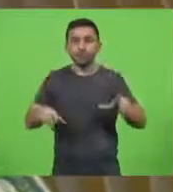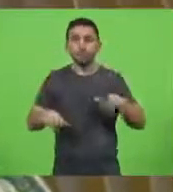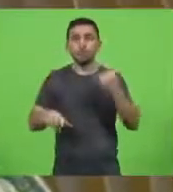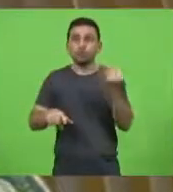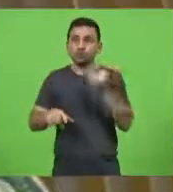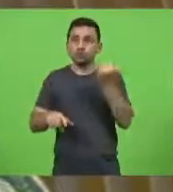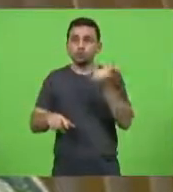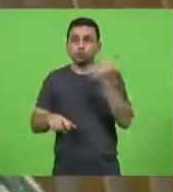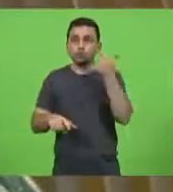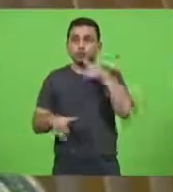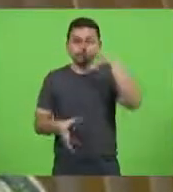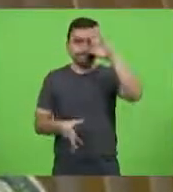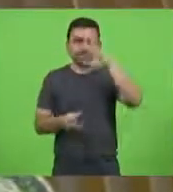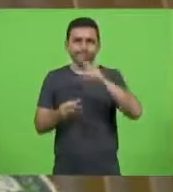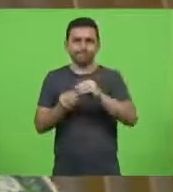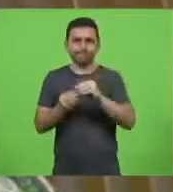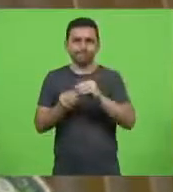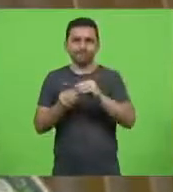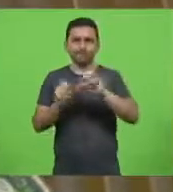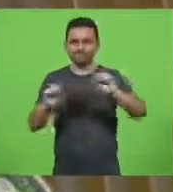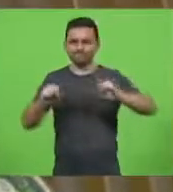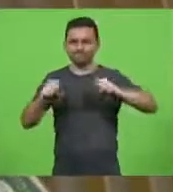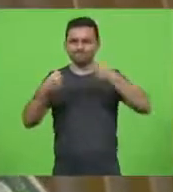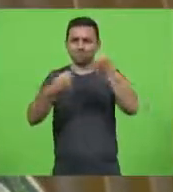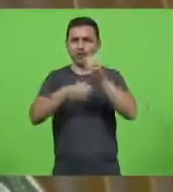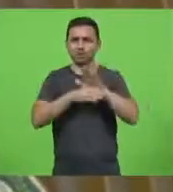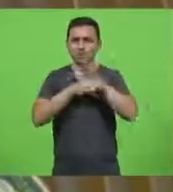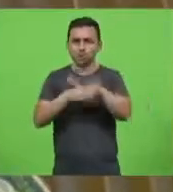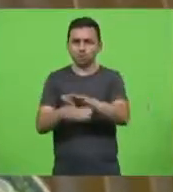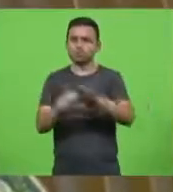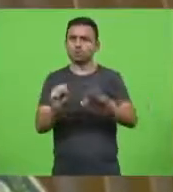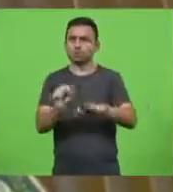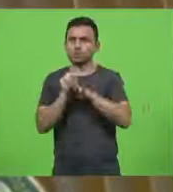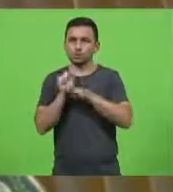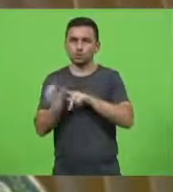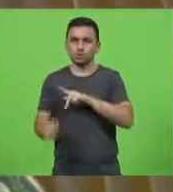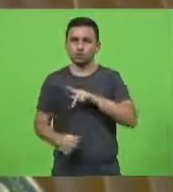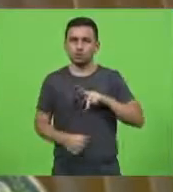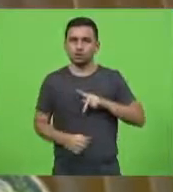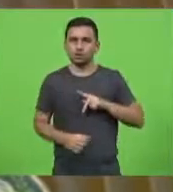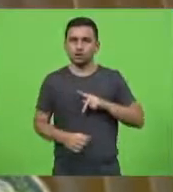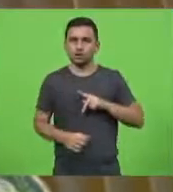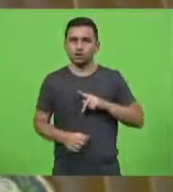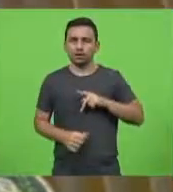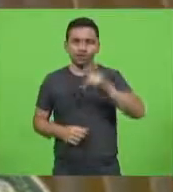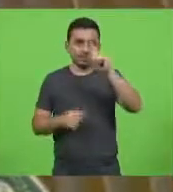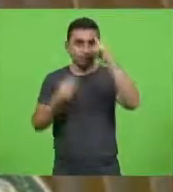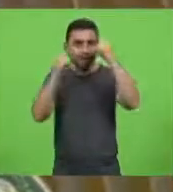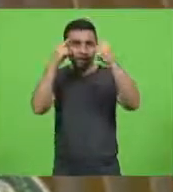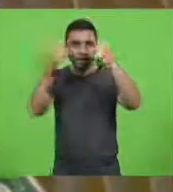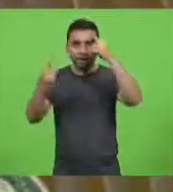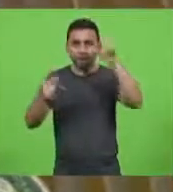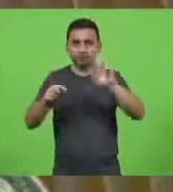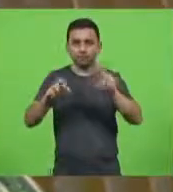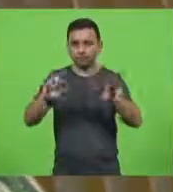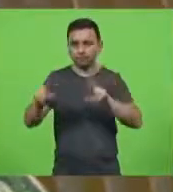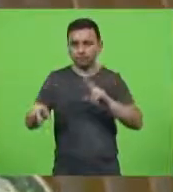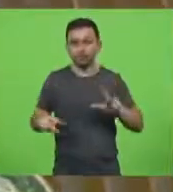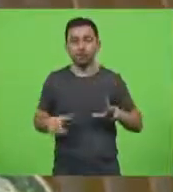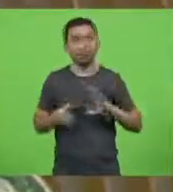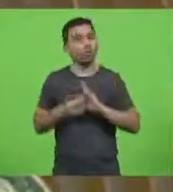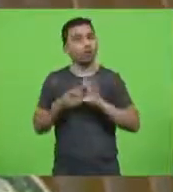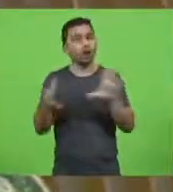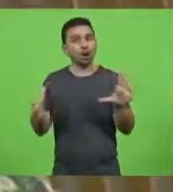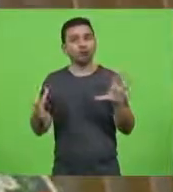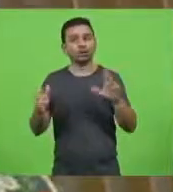que fortaleçam a segurança pública e fortaleçam as atividades de segurança pública. Então, divergir em ideias é muito importante, é democrático, e a gente cresce